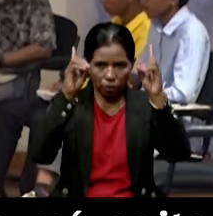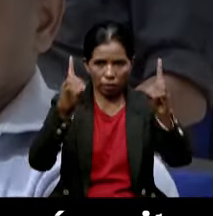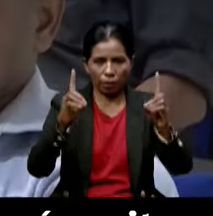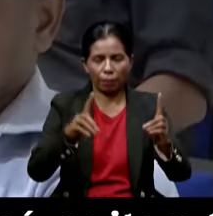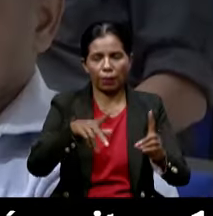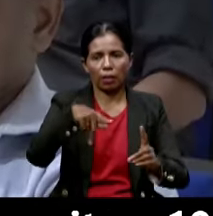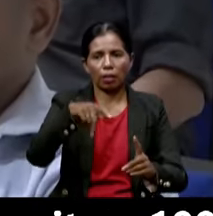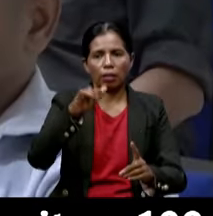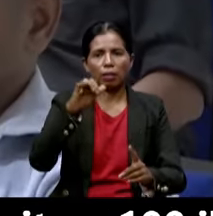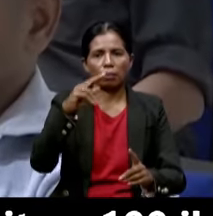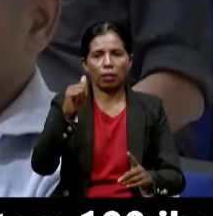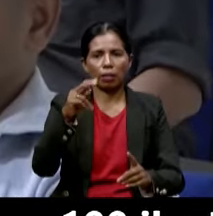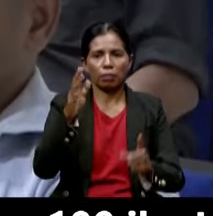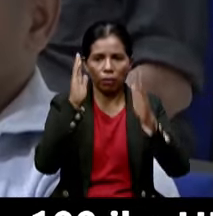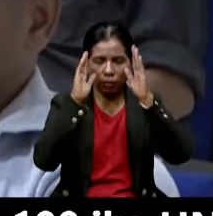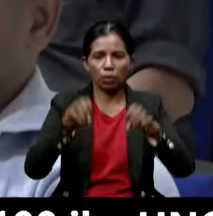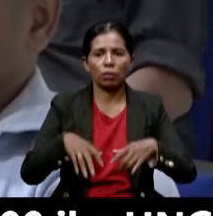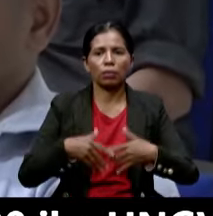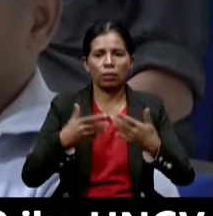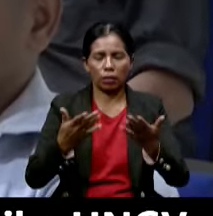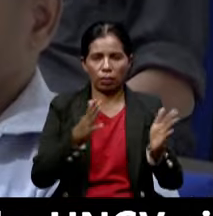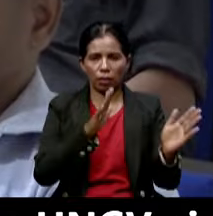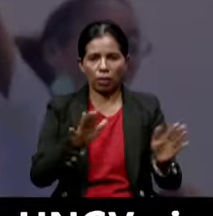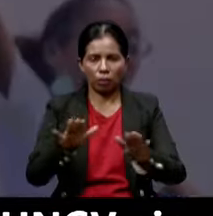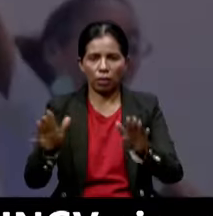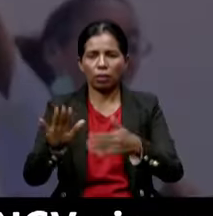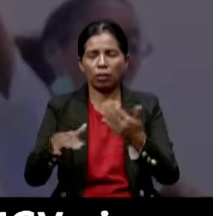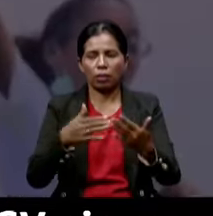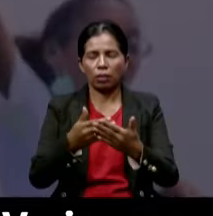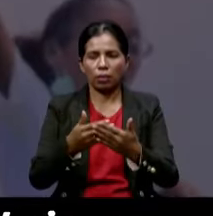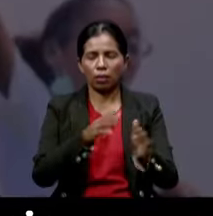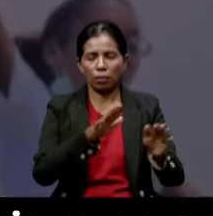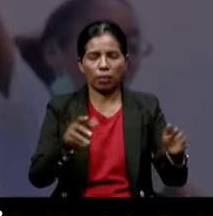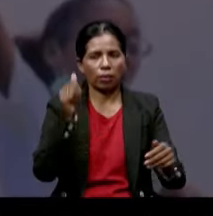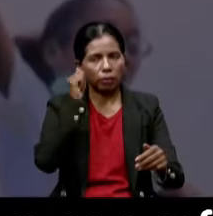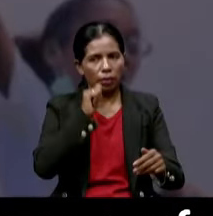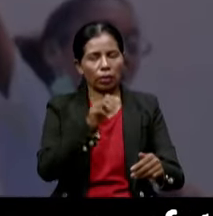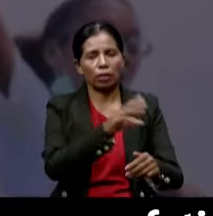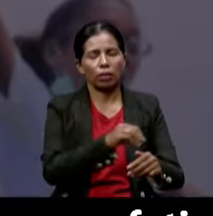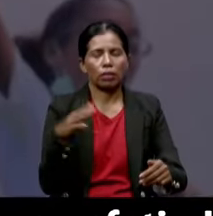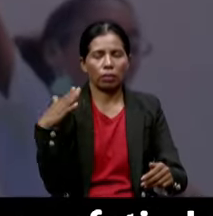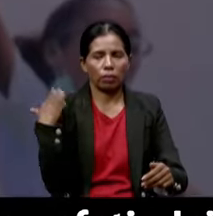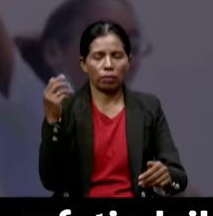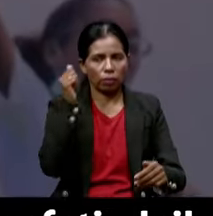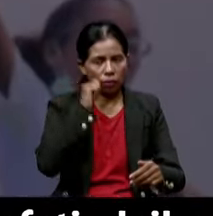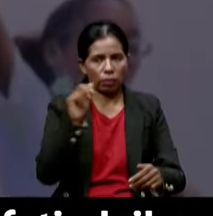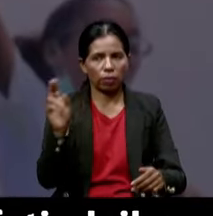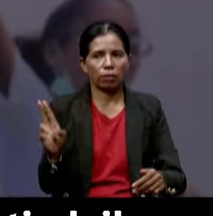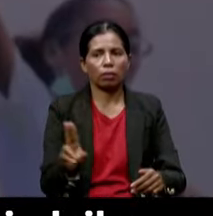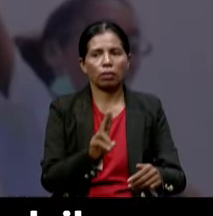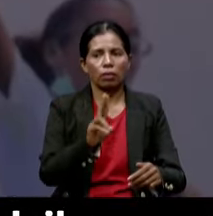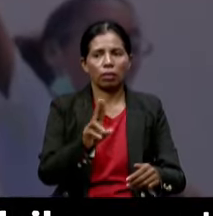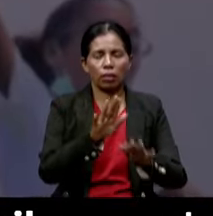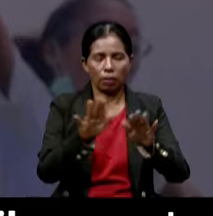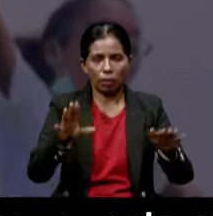plan ami foku liu hanusa para labari sira ko diversidade liu labari feto no labari foi sai feto diversidade no mosta